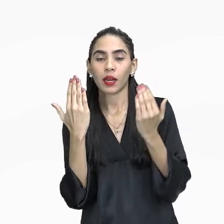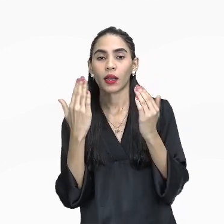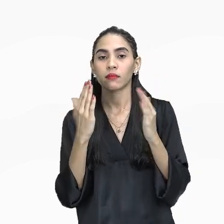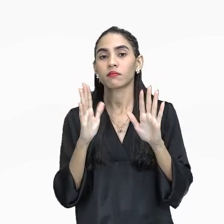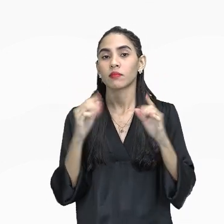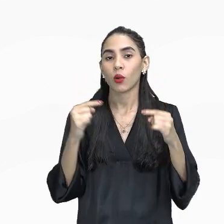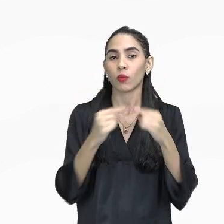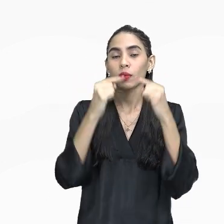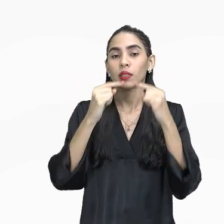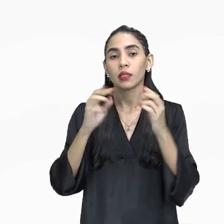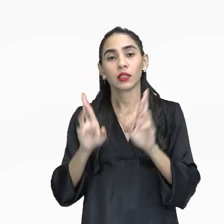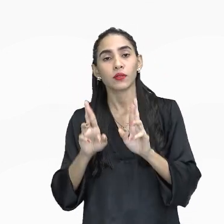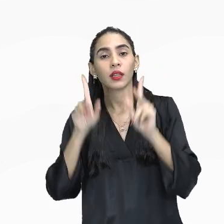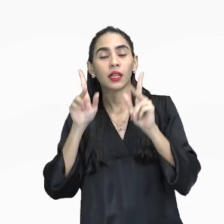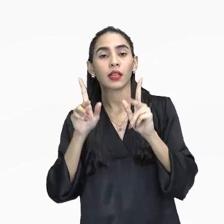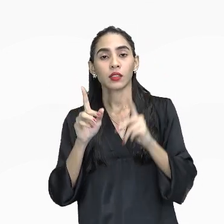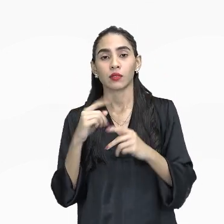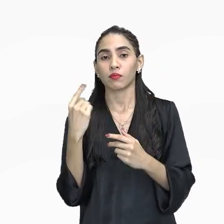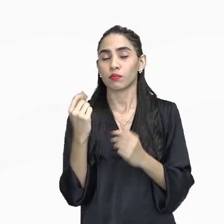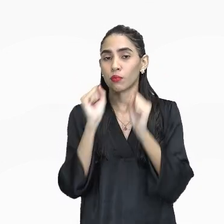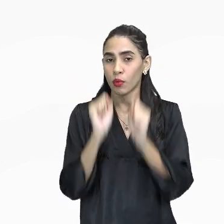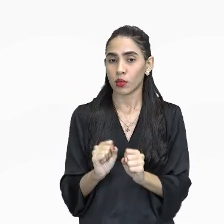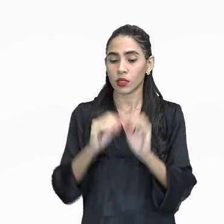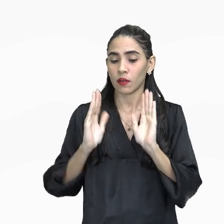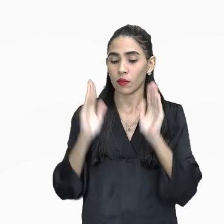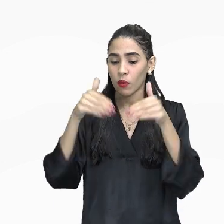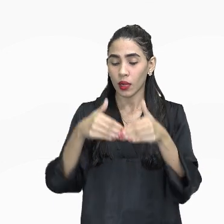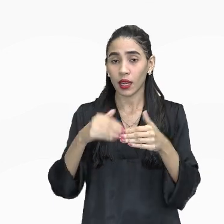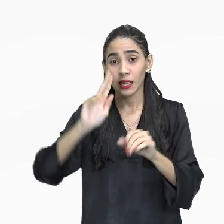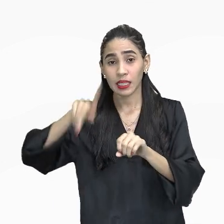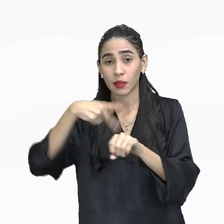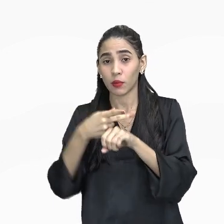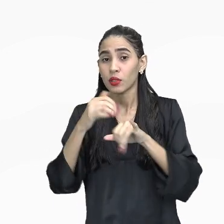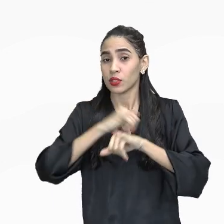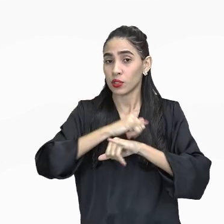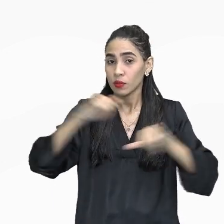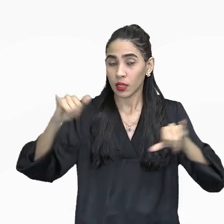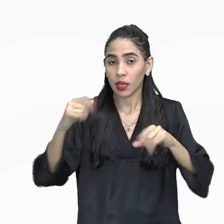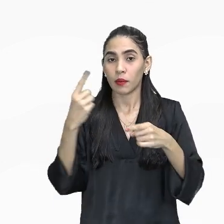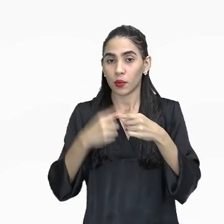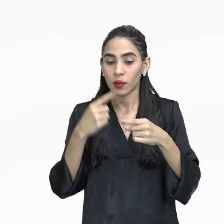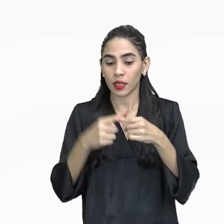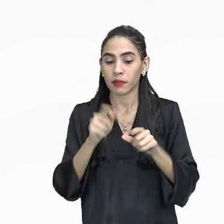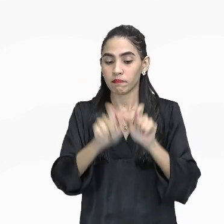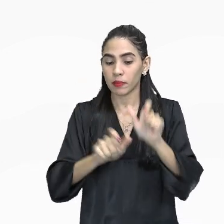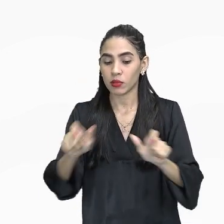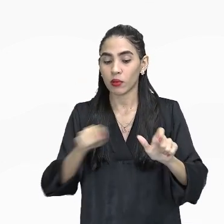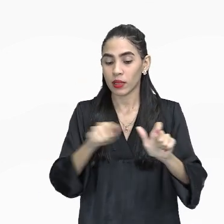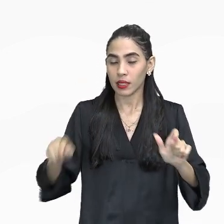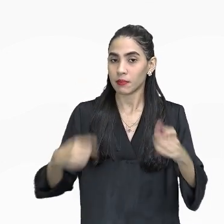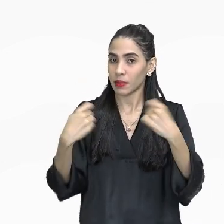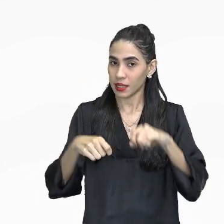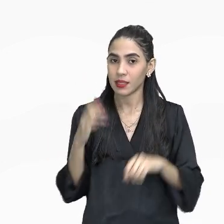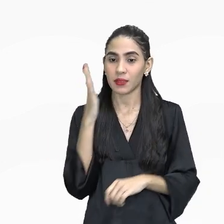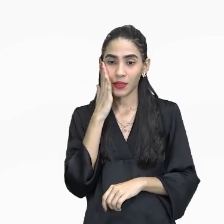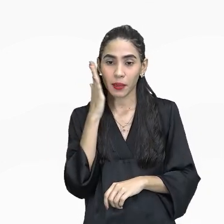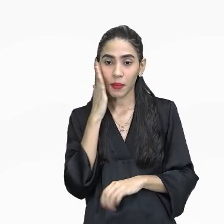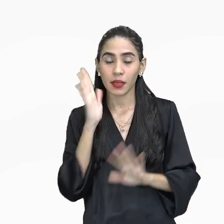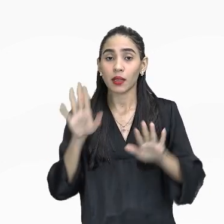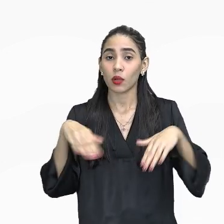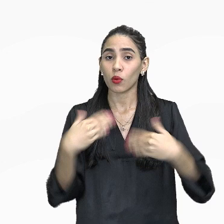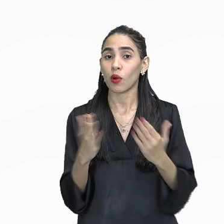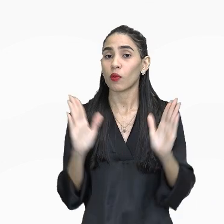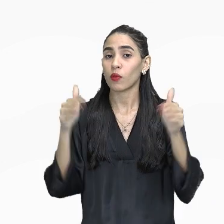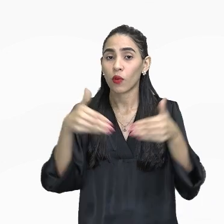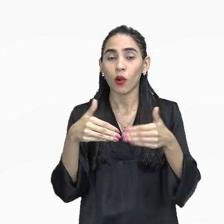gente possa trabalhar, e a gente vai divulgar isso para as pessoas, porque as pessoas também precisam saber do que se trata, né, sobre